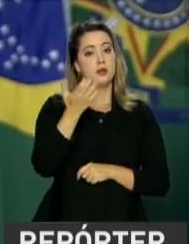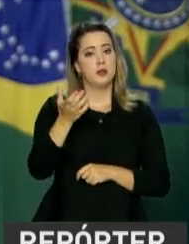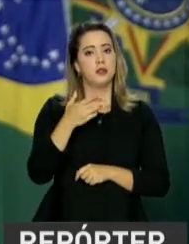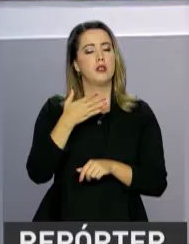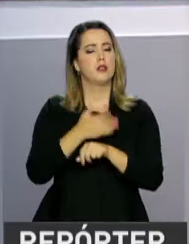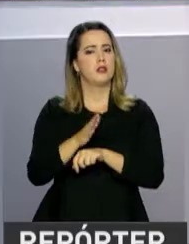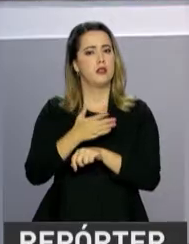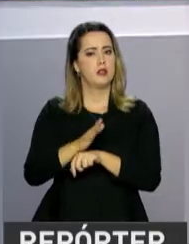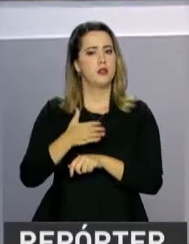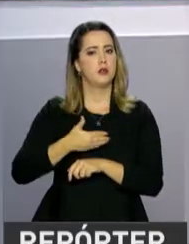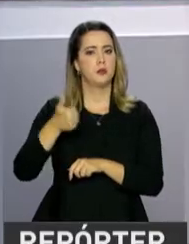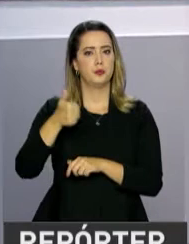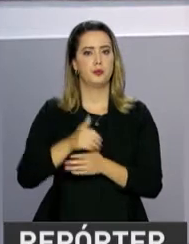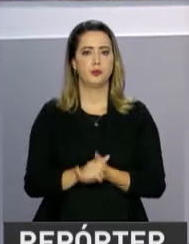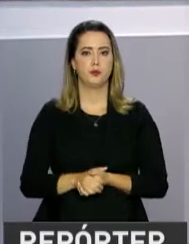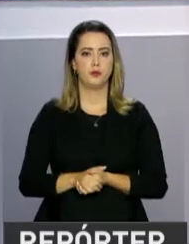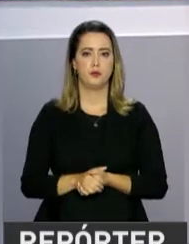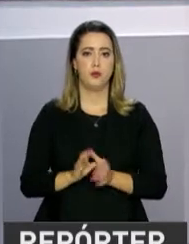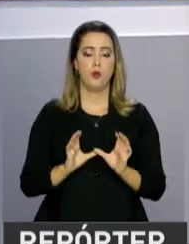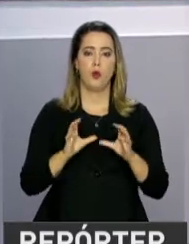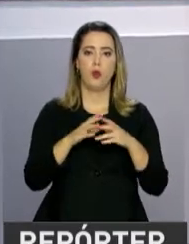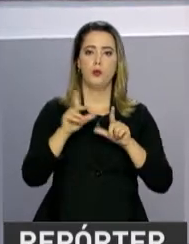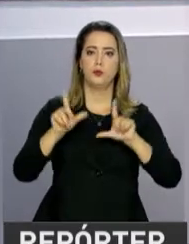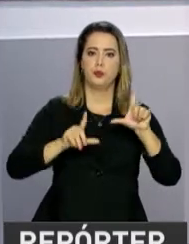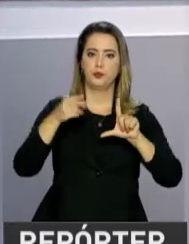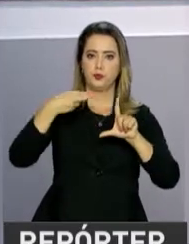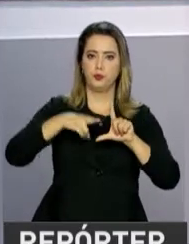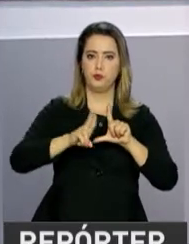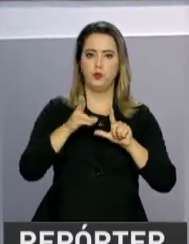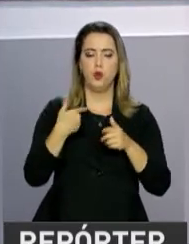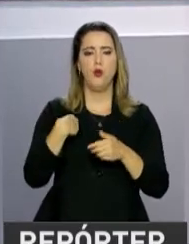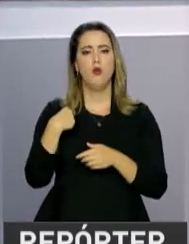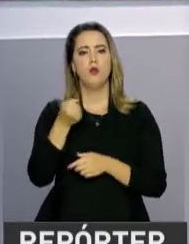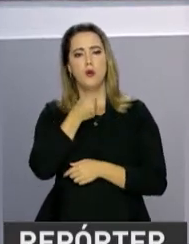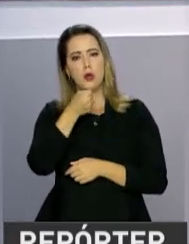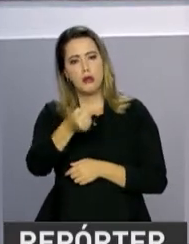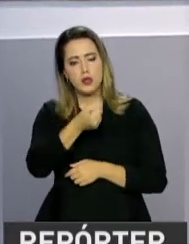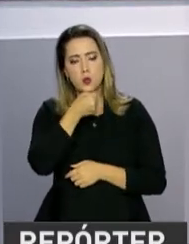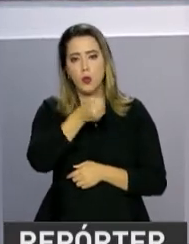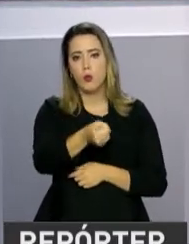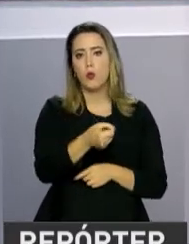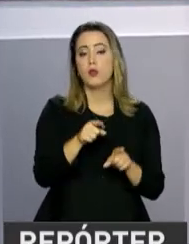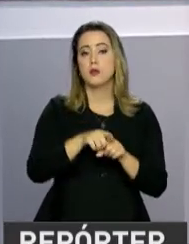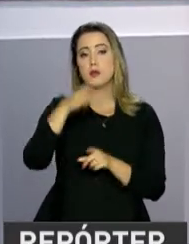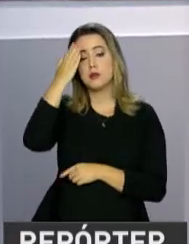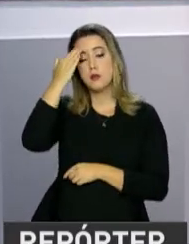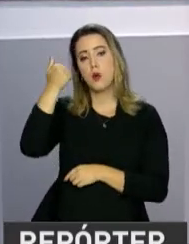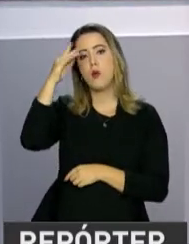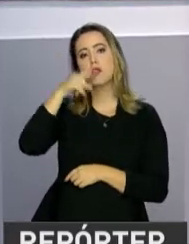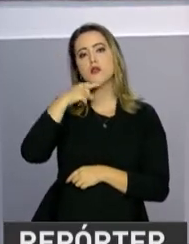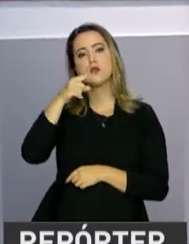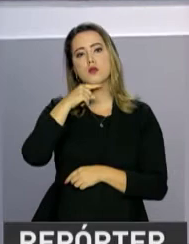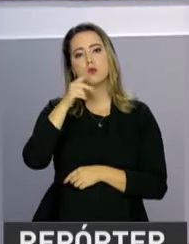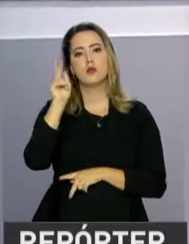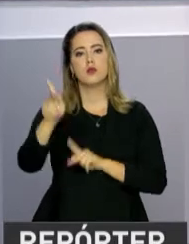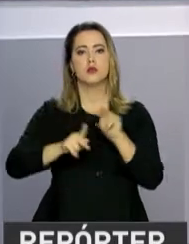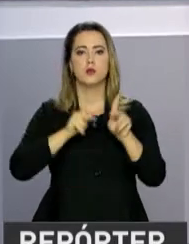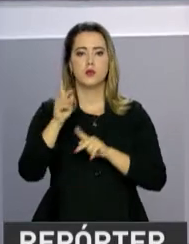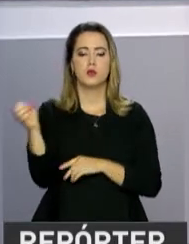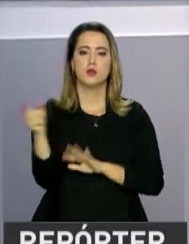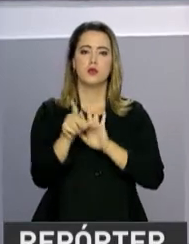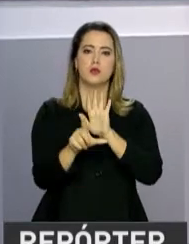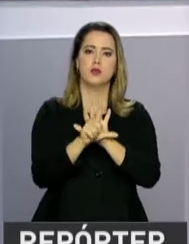melhor ea equipe da tv nbr foi às ruas para saber quais as principais dúvidas da população sobre